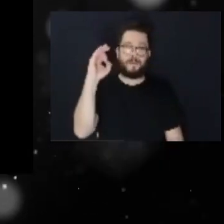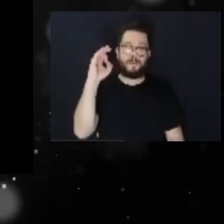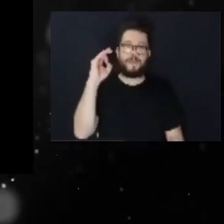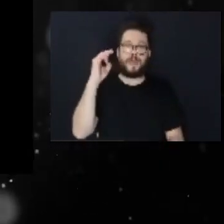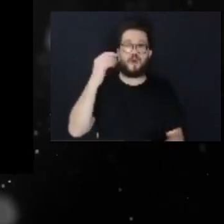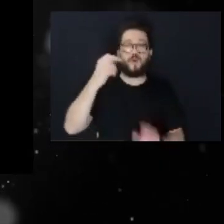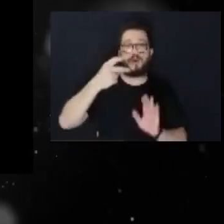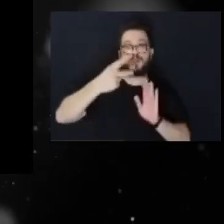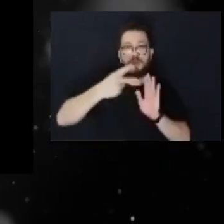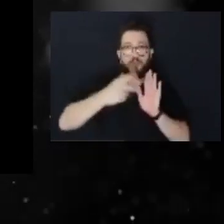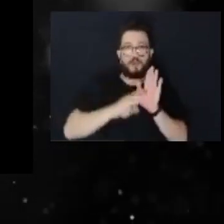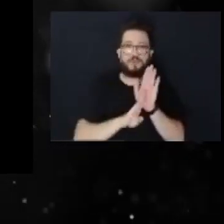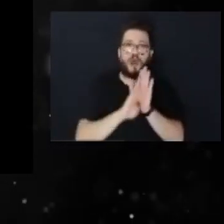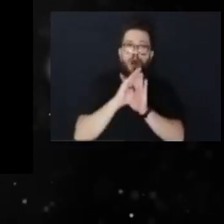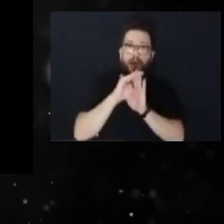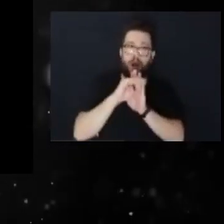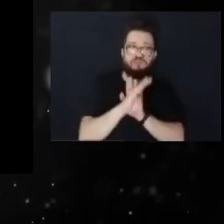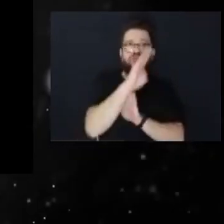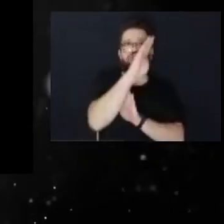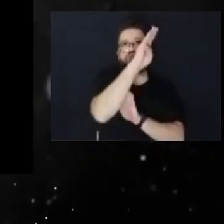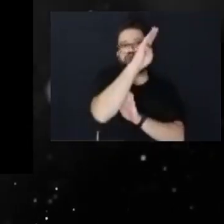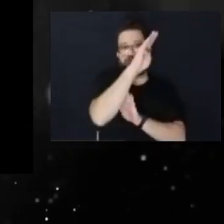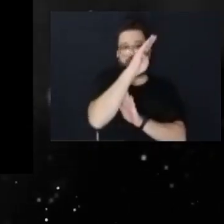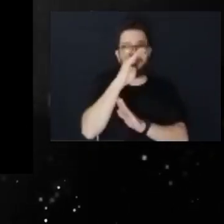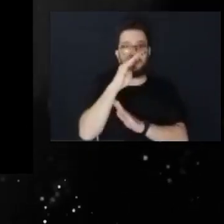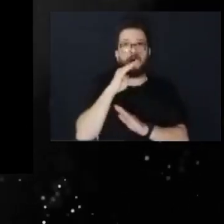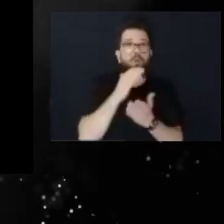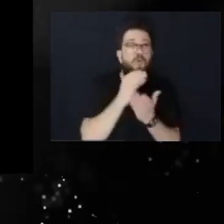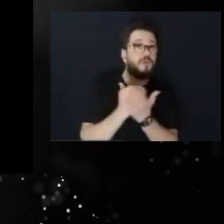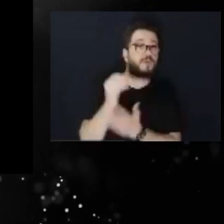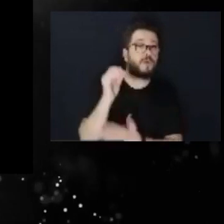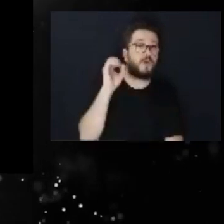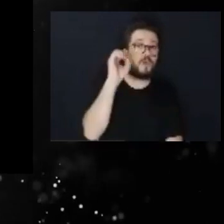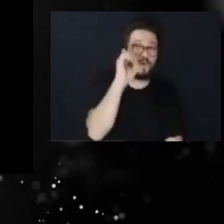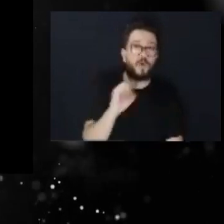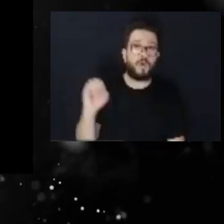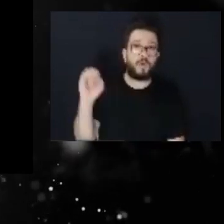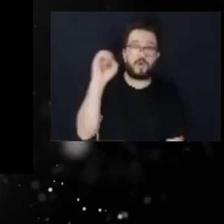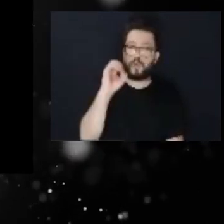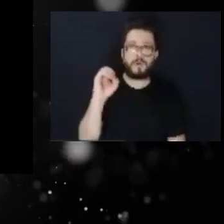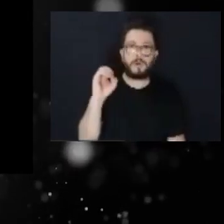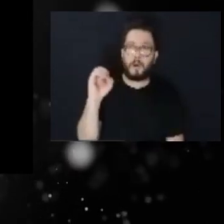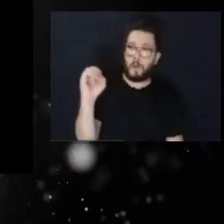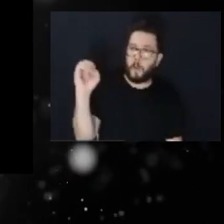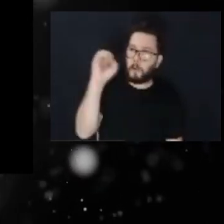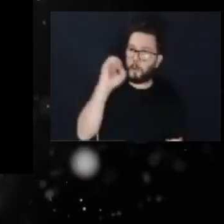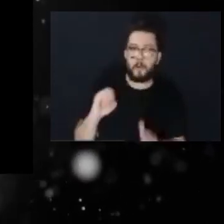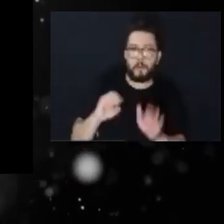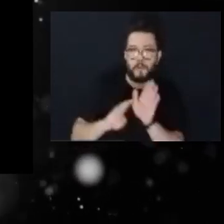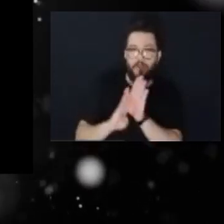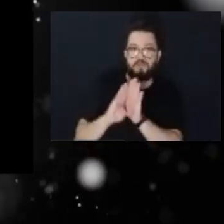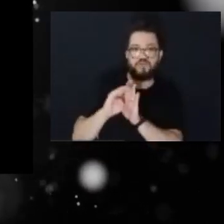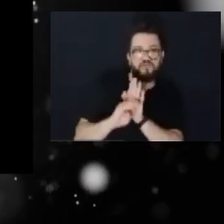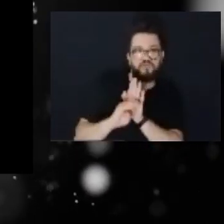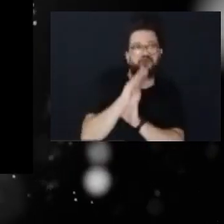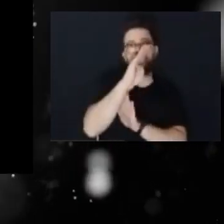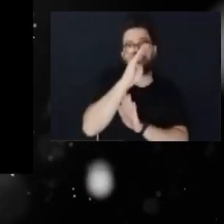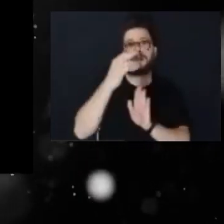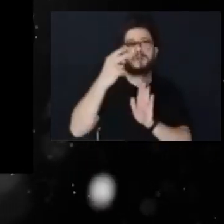onda ela começa em outubro. Então, o que causou a segunda onda? Se